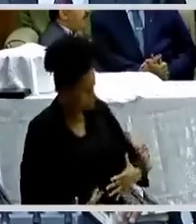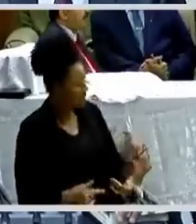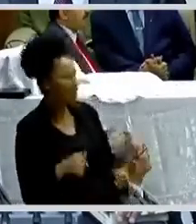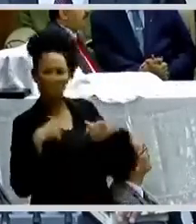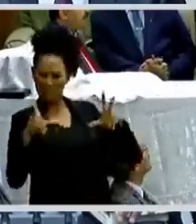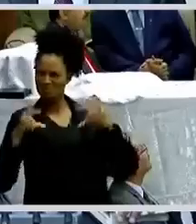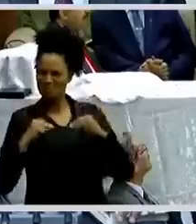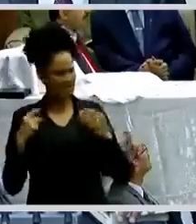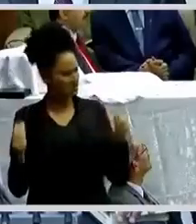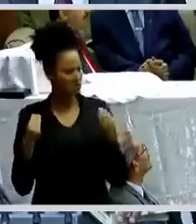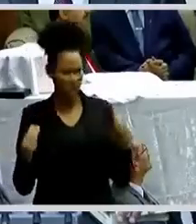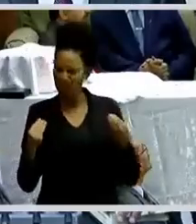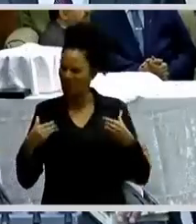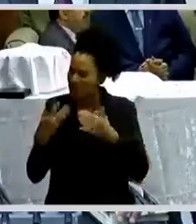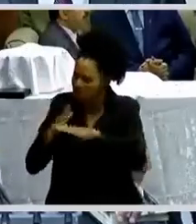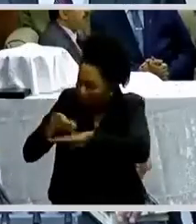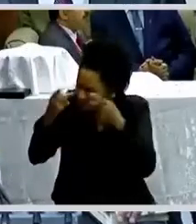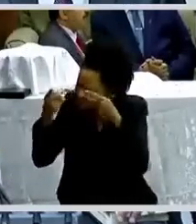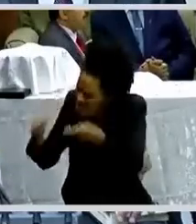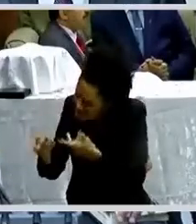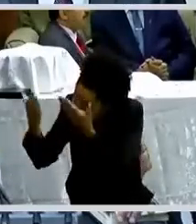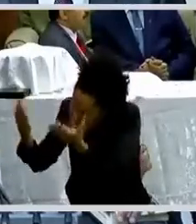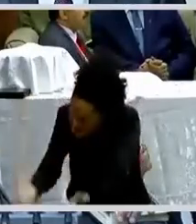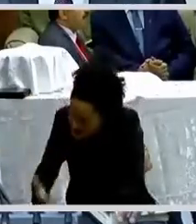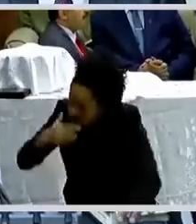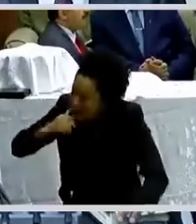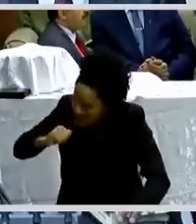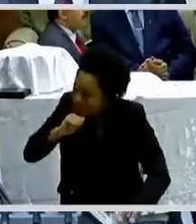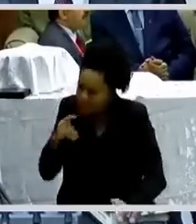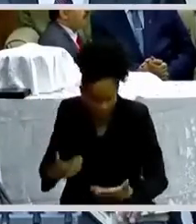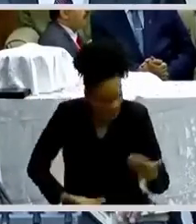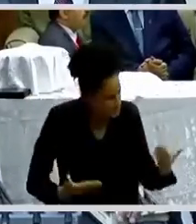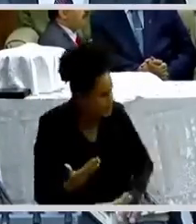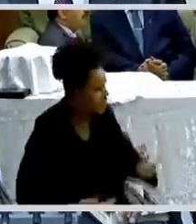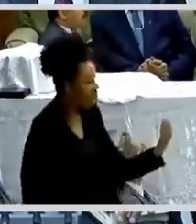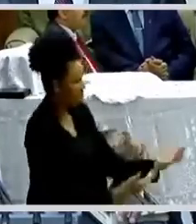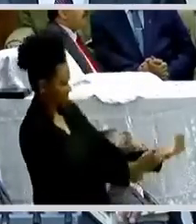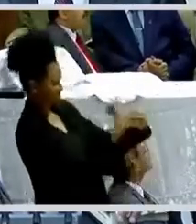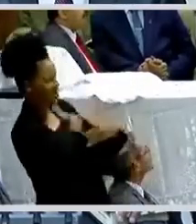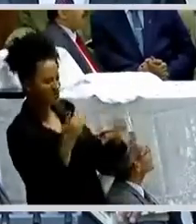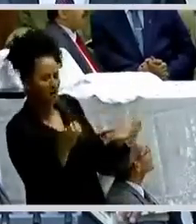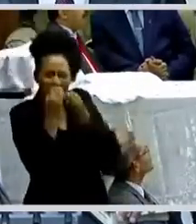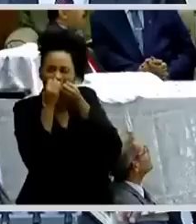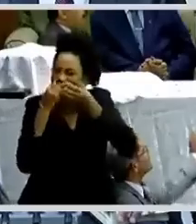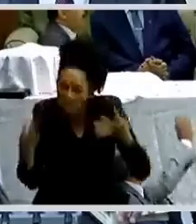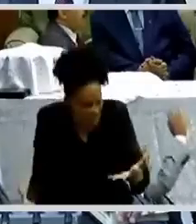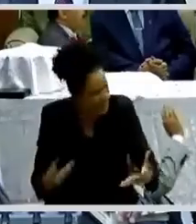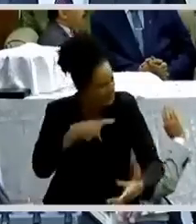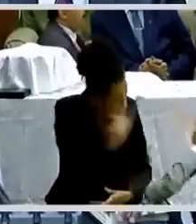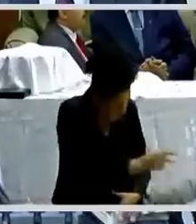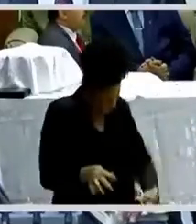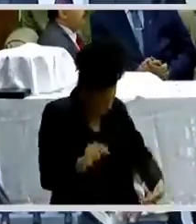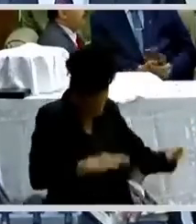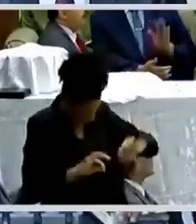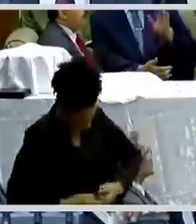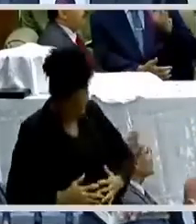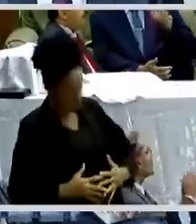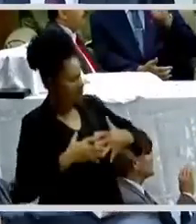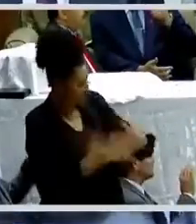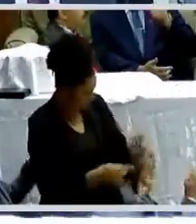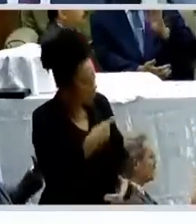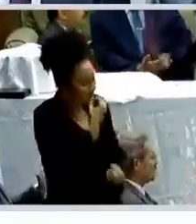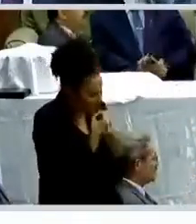merecedora de vir me visitar a mãe do meu Senhor. Oh, bendito é o fruto que está no teu ventre,